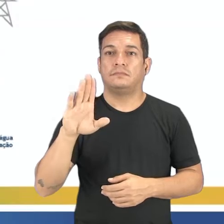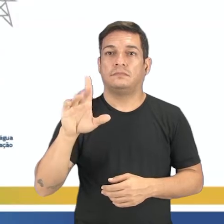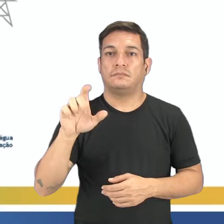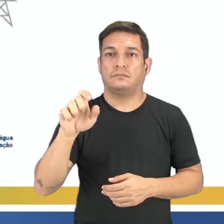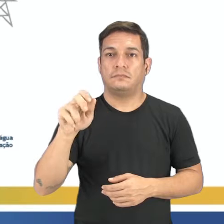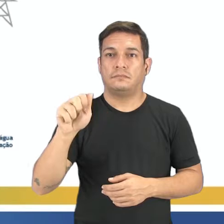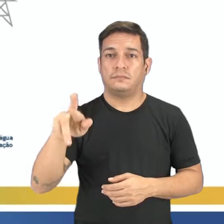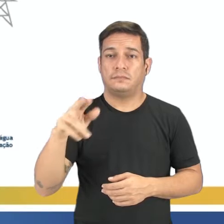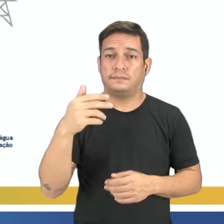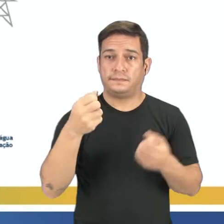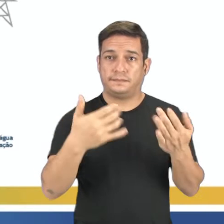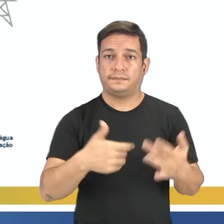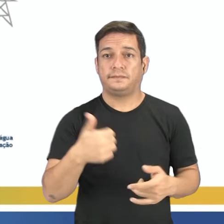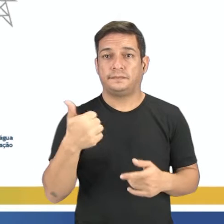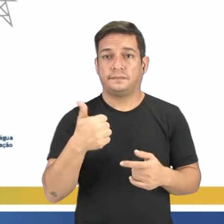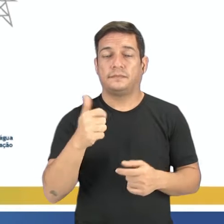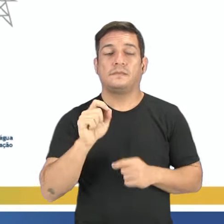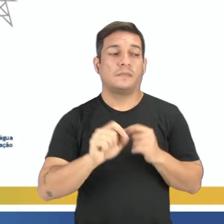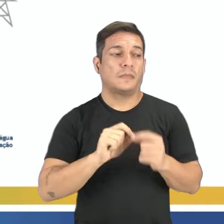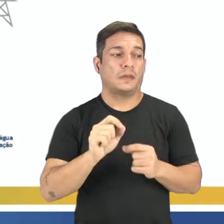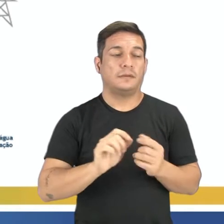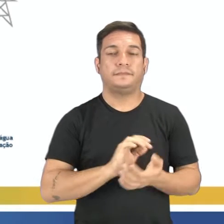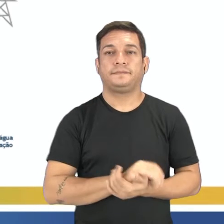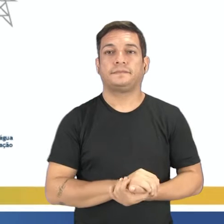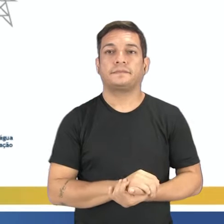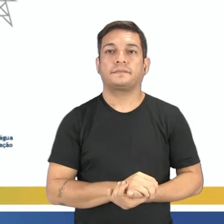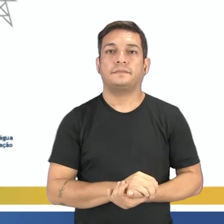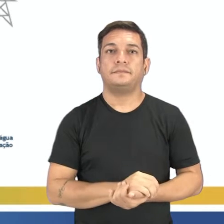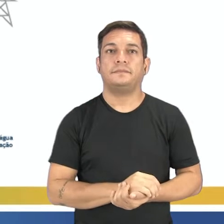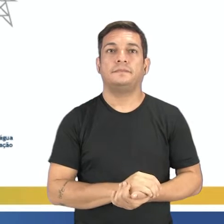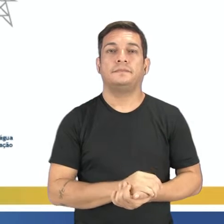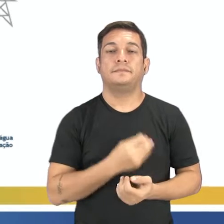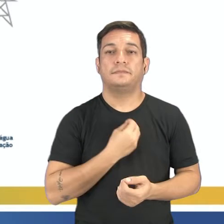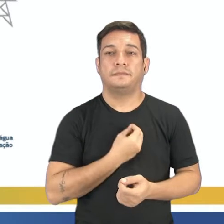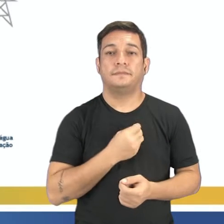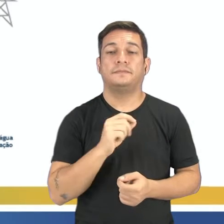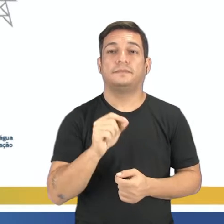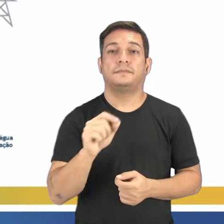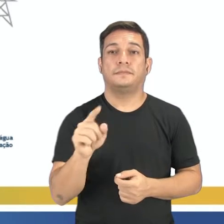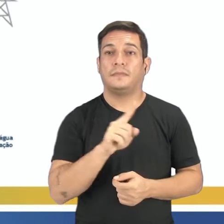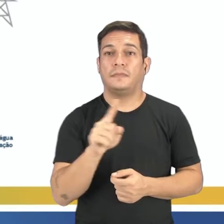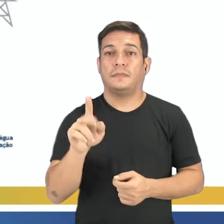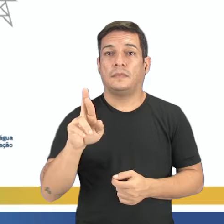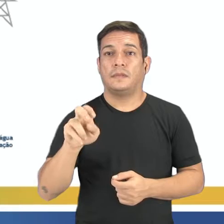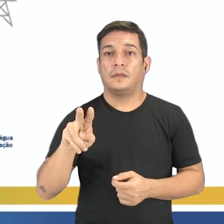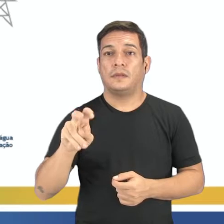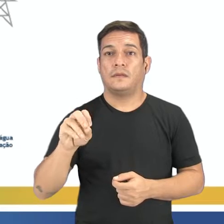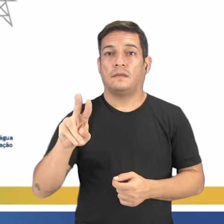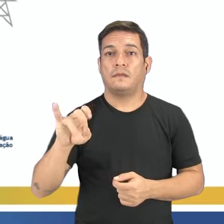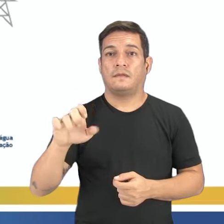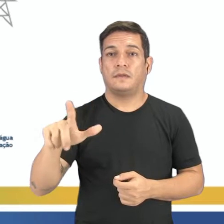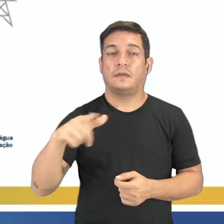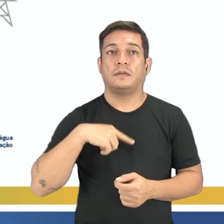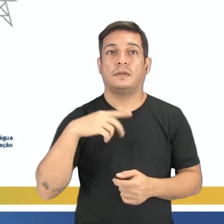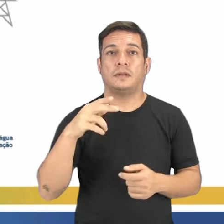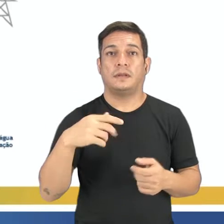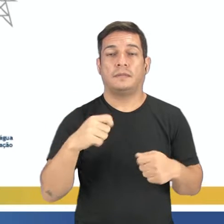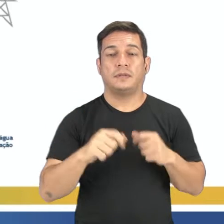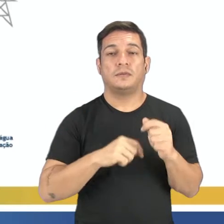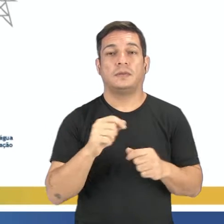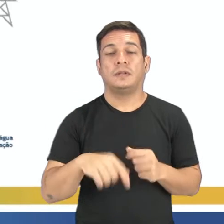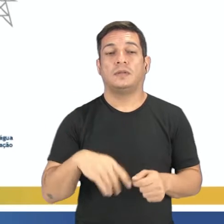vamos falar primeiramente, ela faz parte das fontes não renováveis e ela depende do urânio,